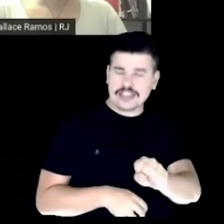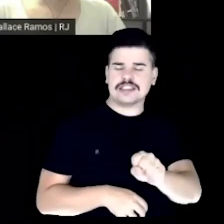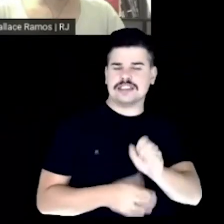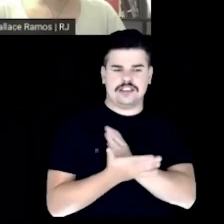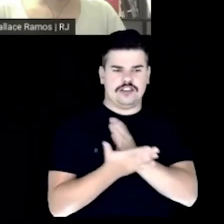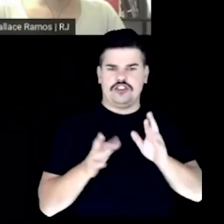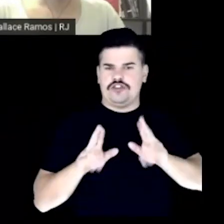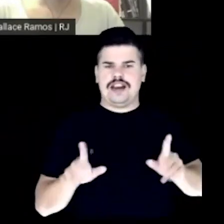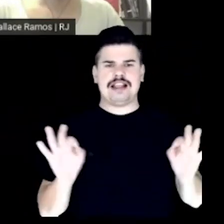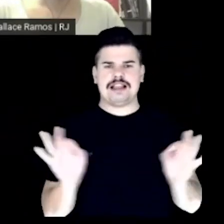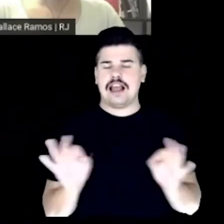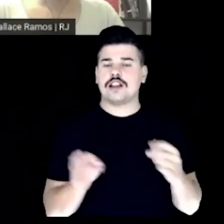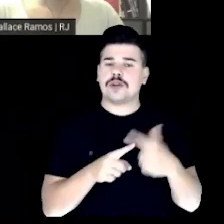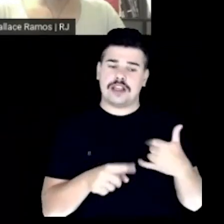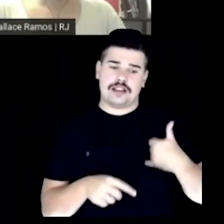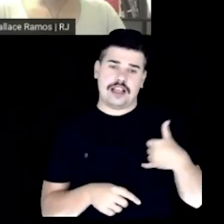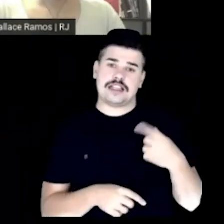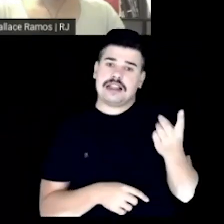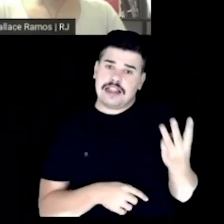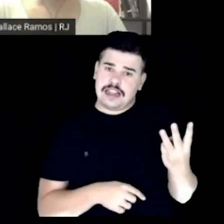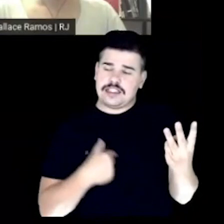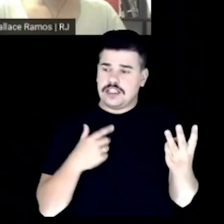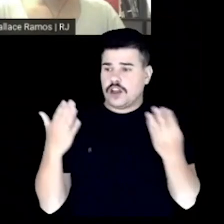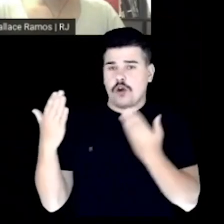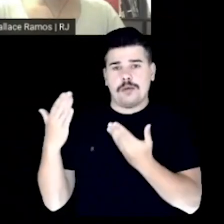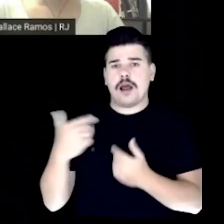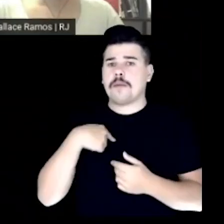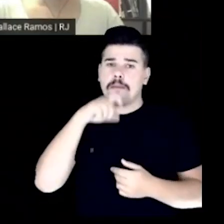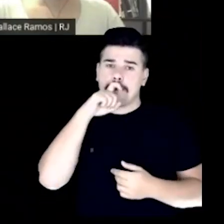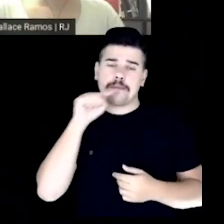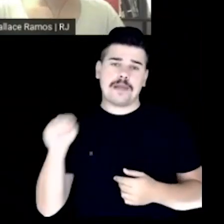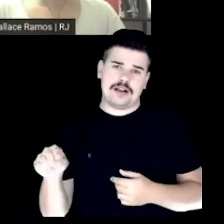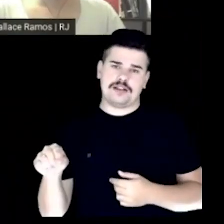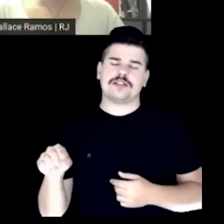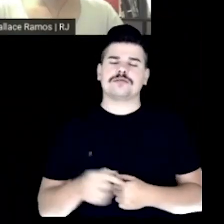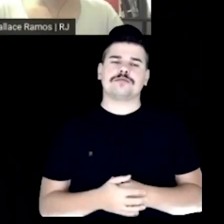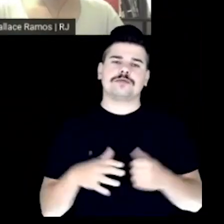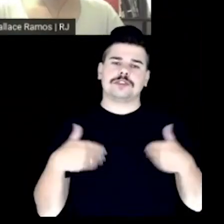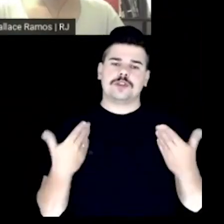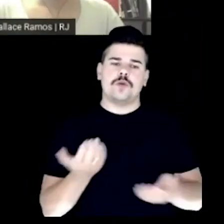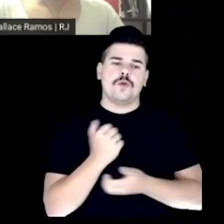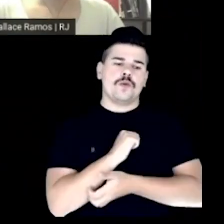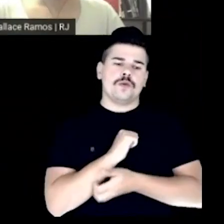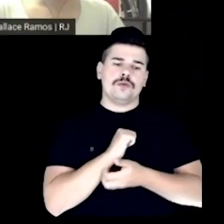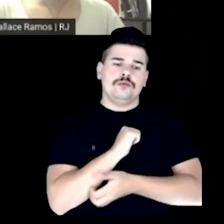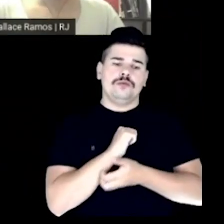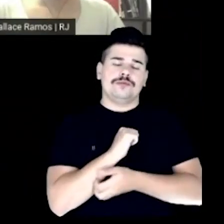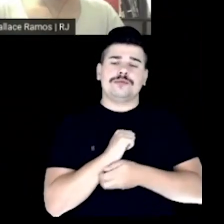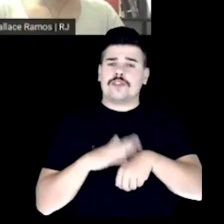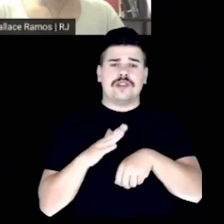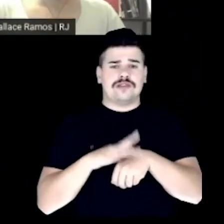não faz sentido nenhum. Porque uma Luísa de 13 anos é extremamente leitora em comparação ao meu pai, por exemplo. Sabe?